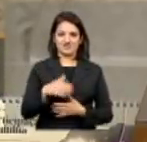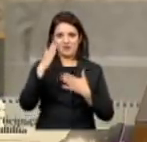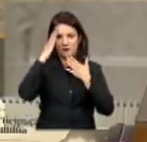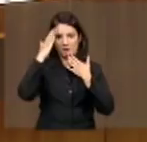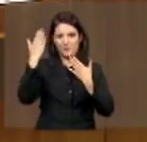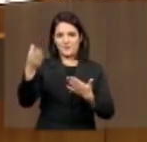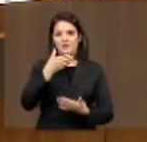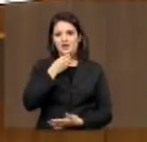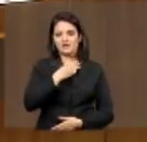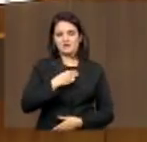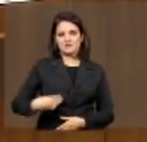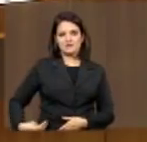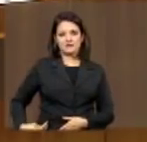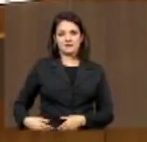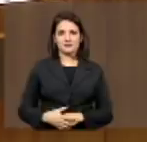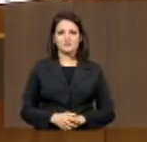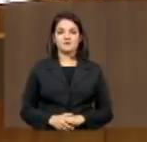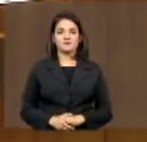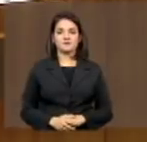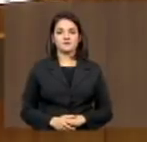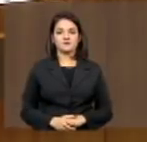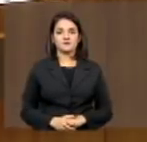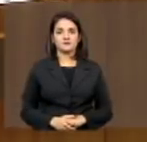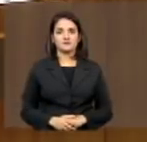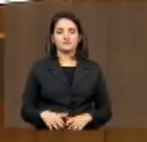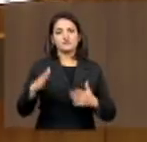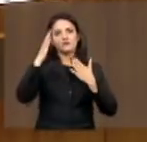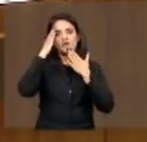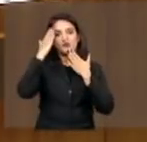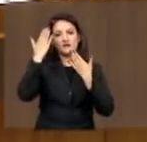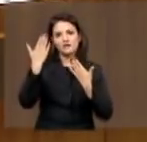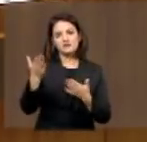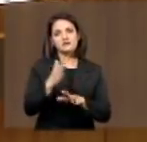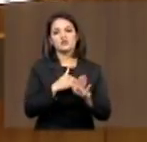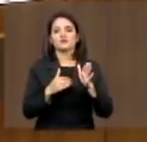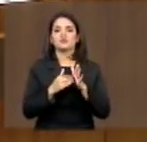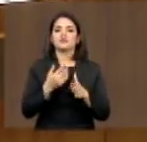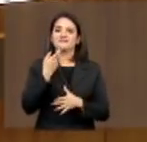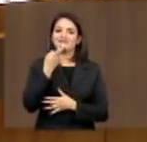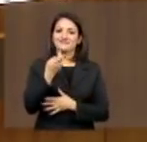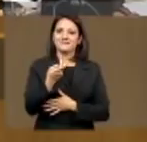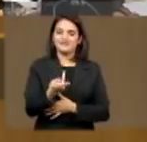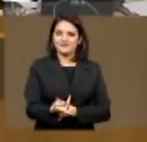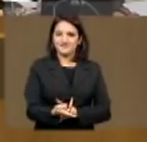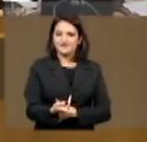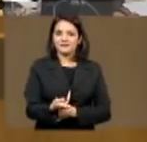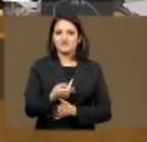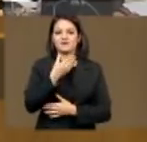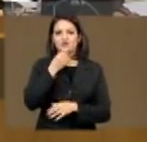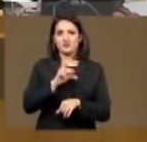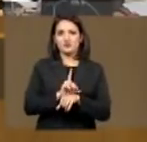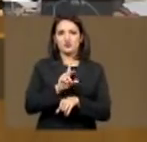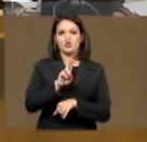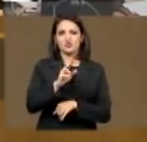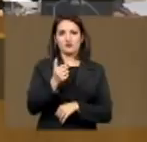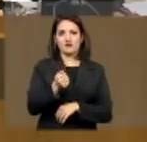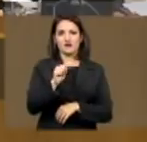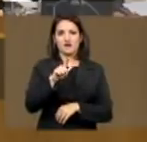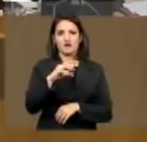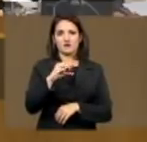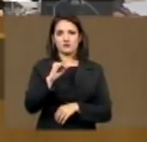ministro presidente agradecendo não só das suas palavras gentis do alcides martins que hoje